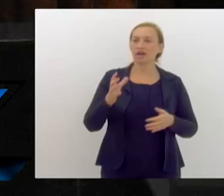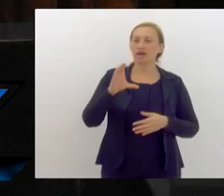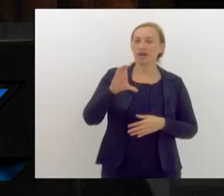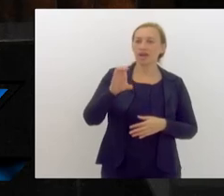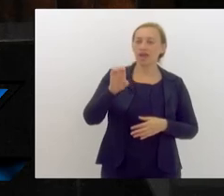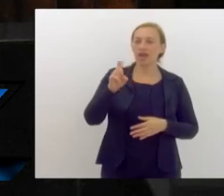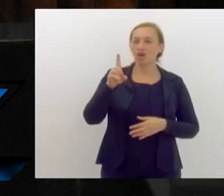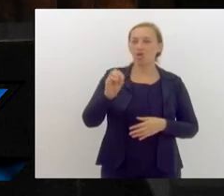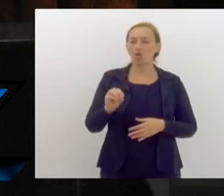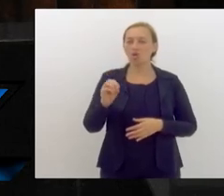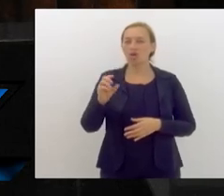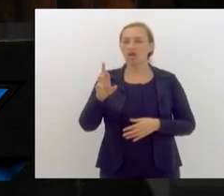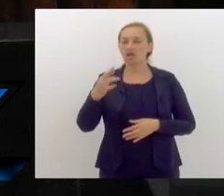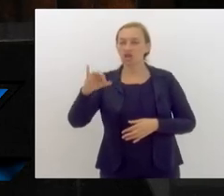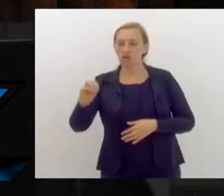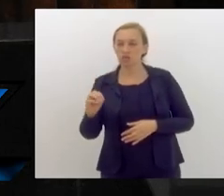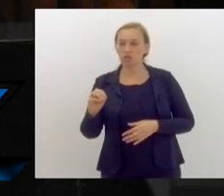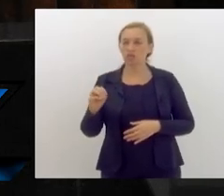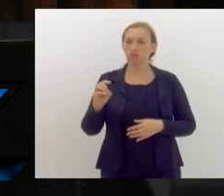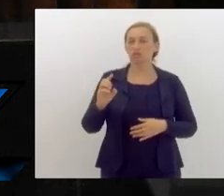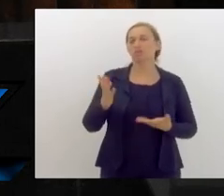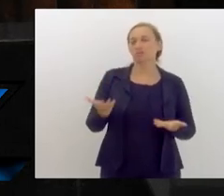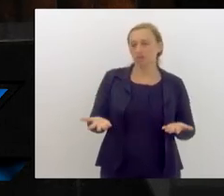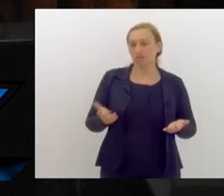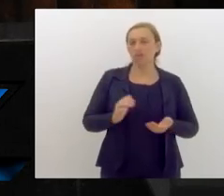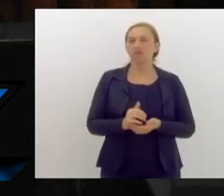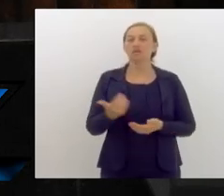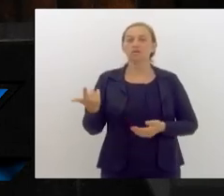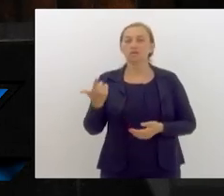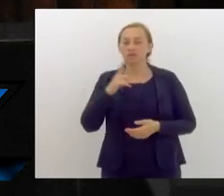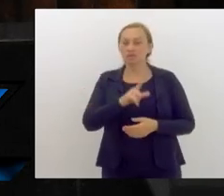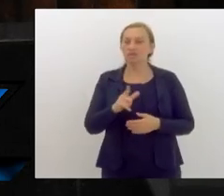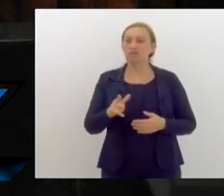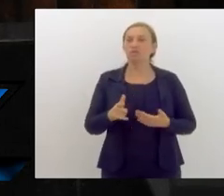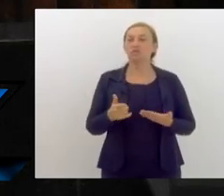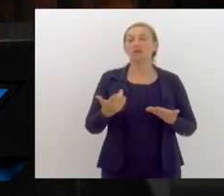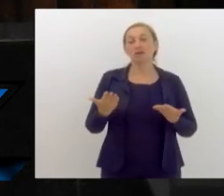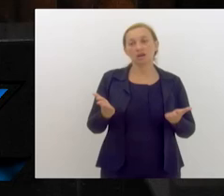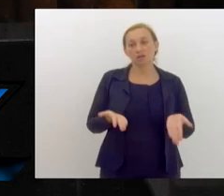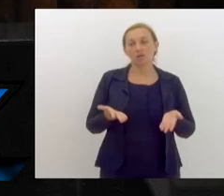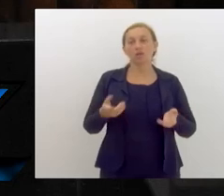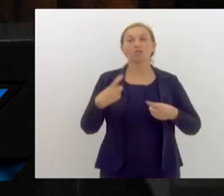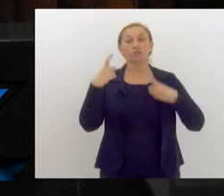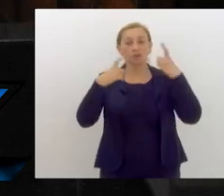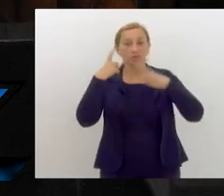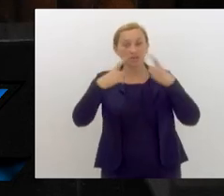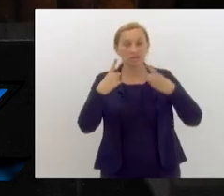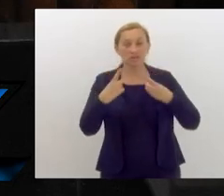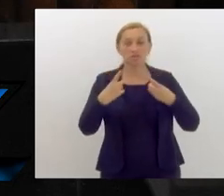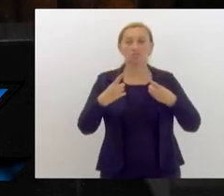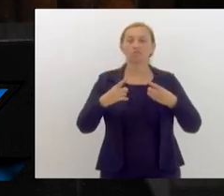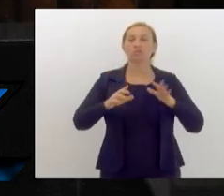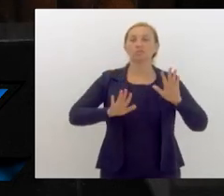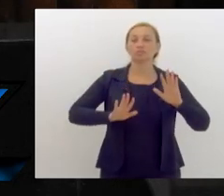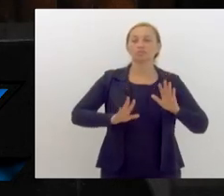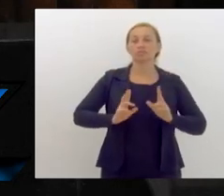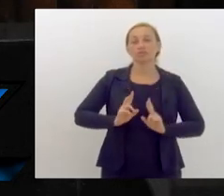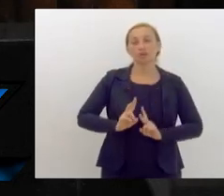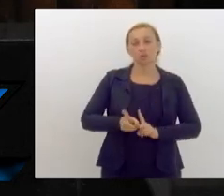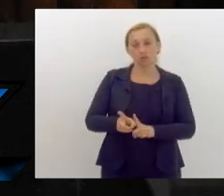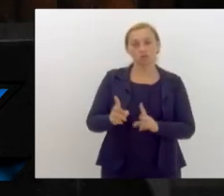confusão te ajuda porque a eliminar ela tá mantida